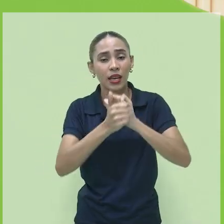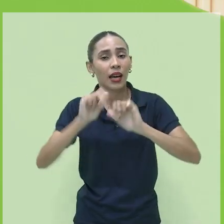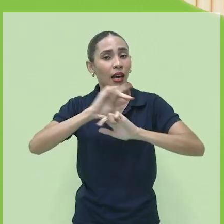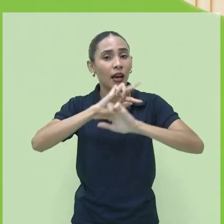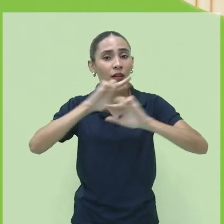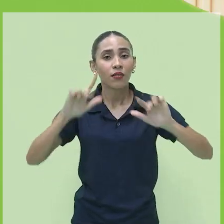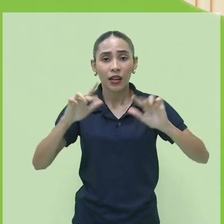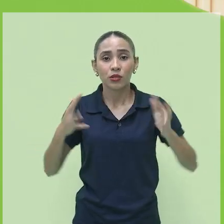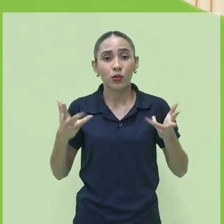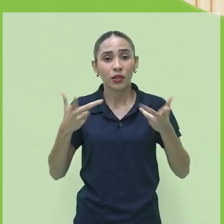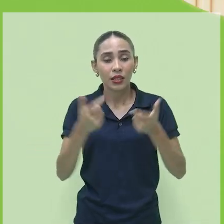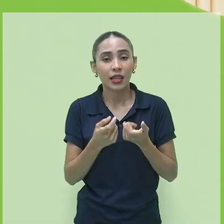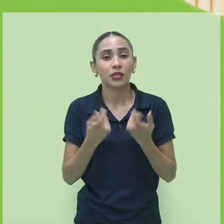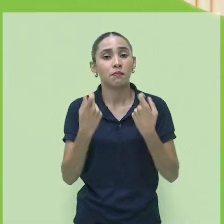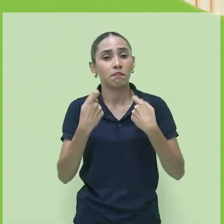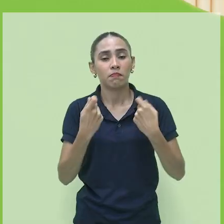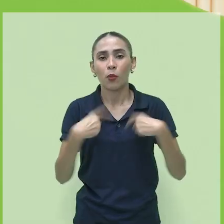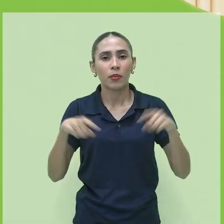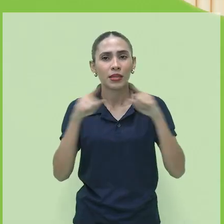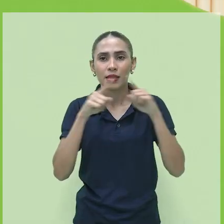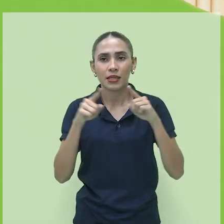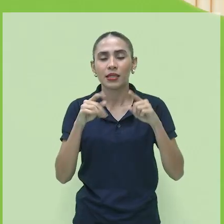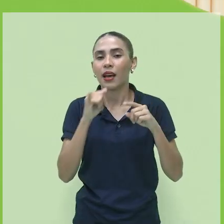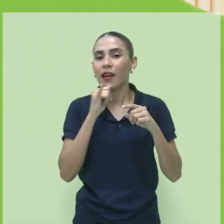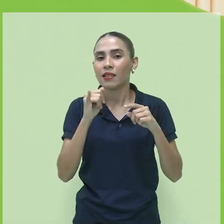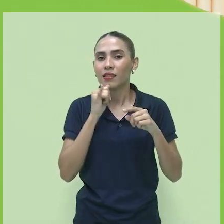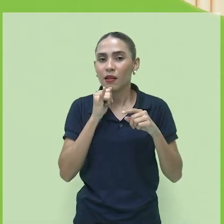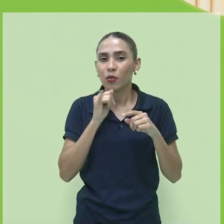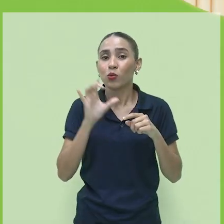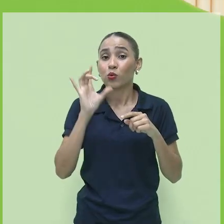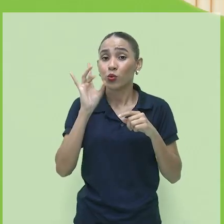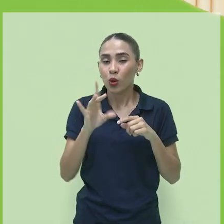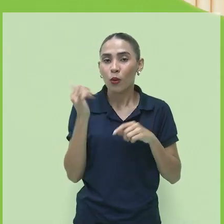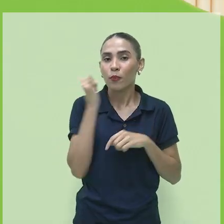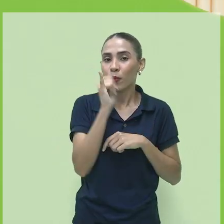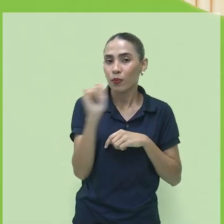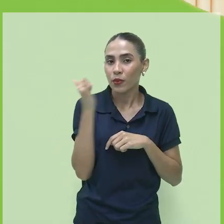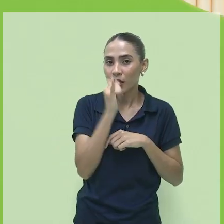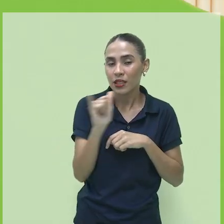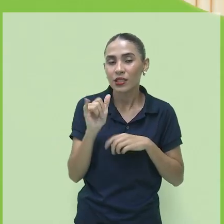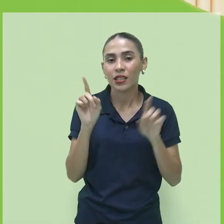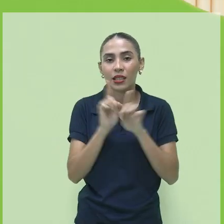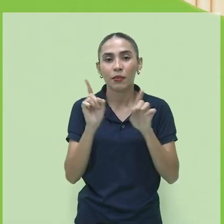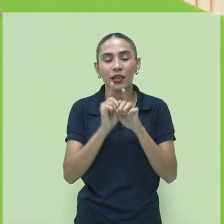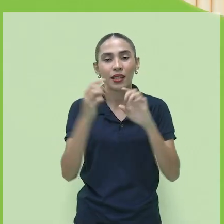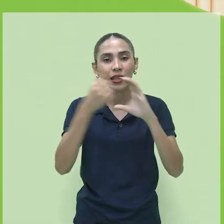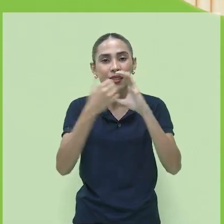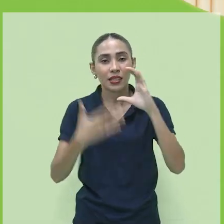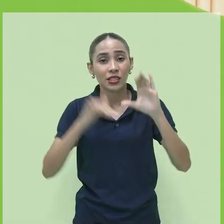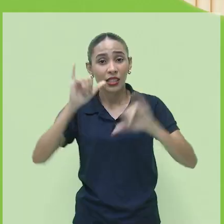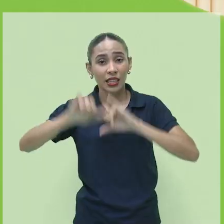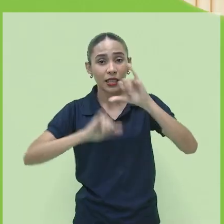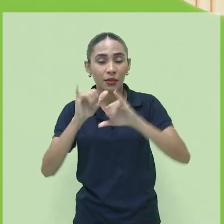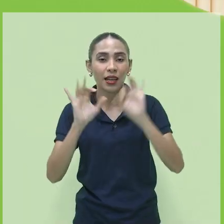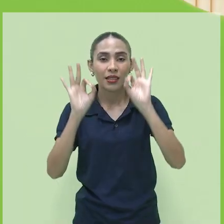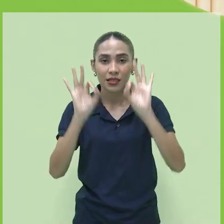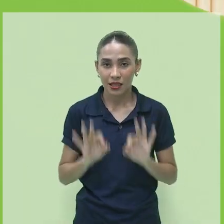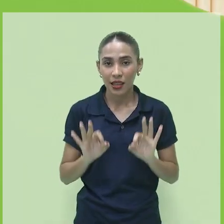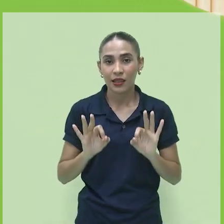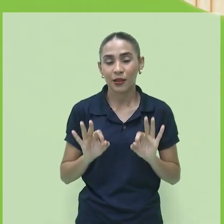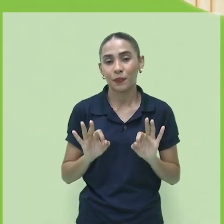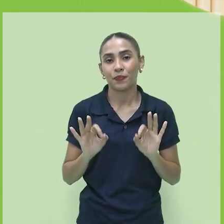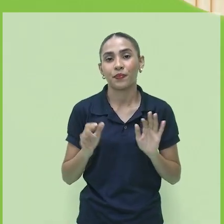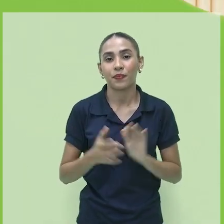condições absurdas. Precisa muito pouco para existir, somente uma fonte de energia e os elementos químicos